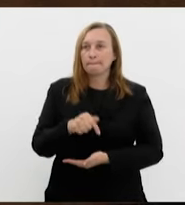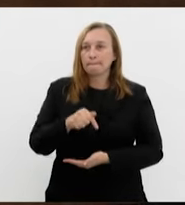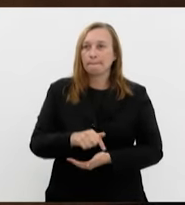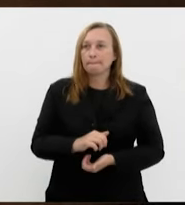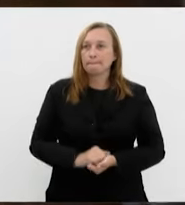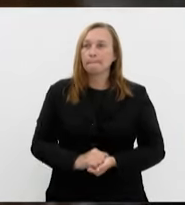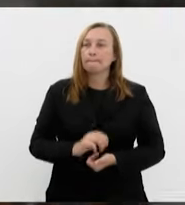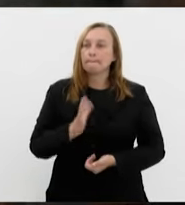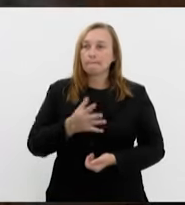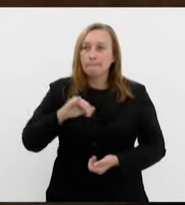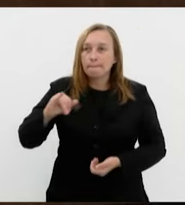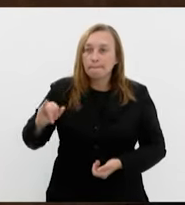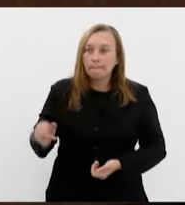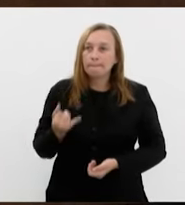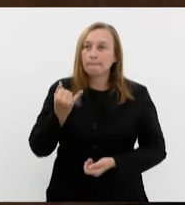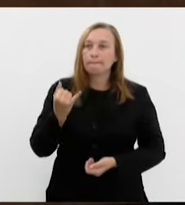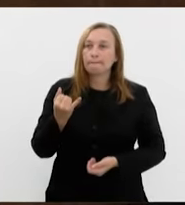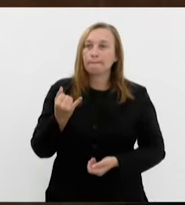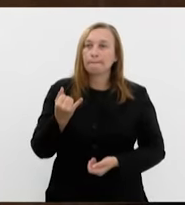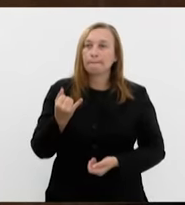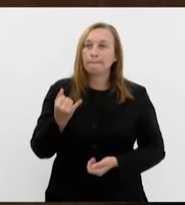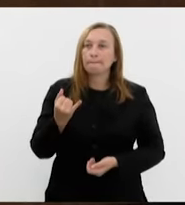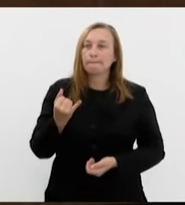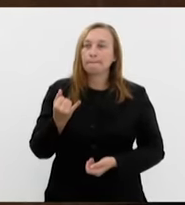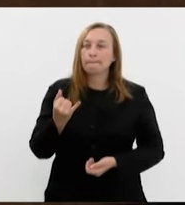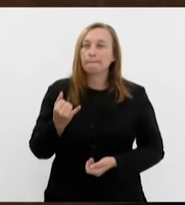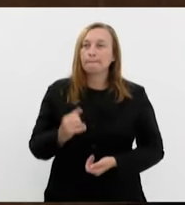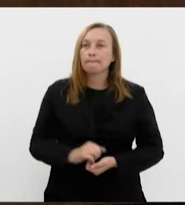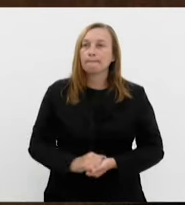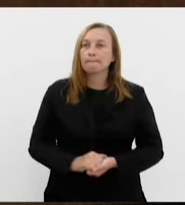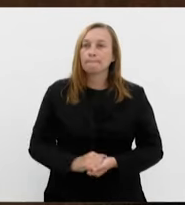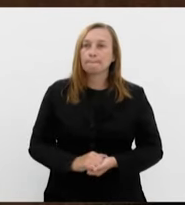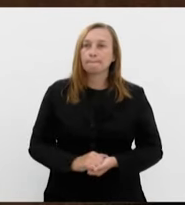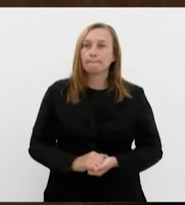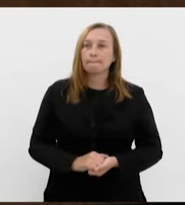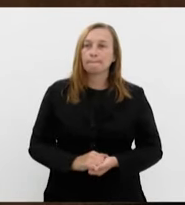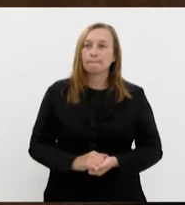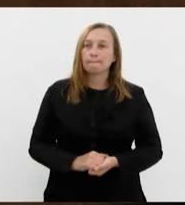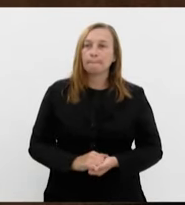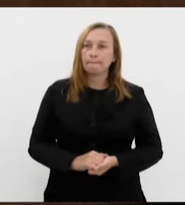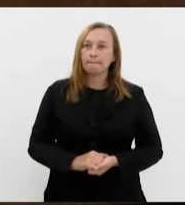já aproveitando a nossa fala.